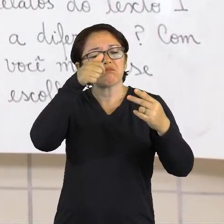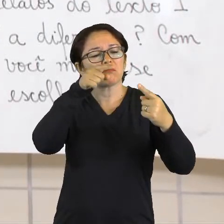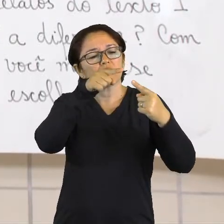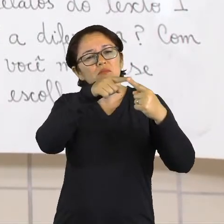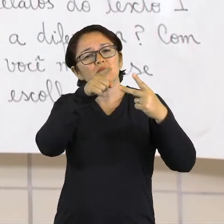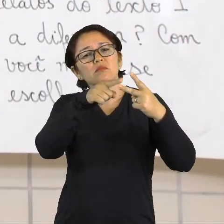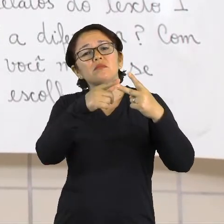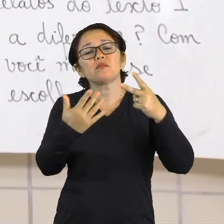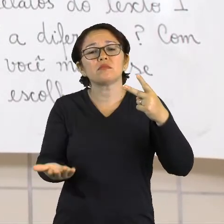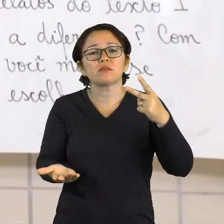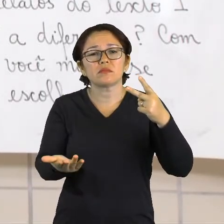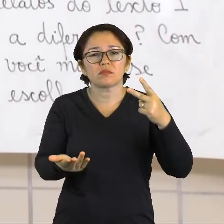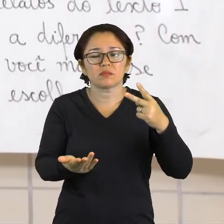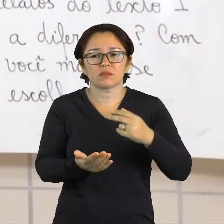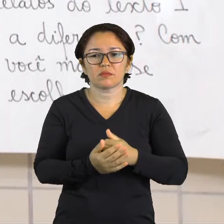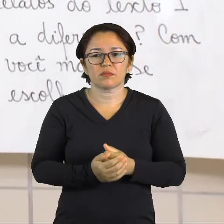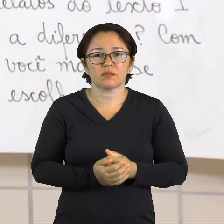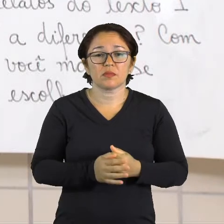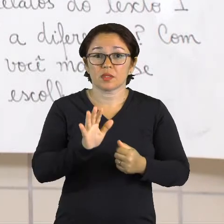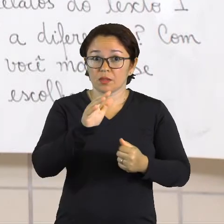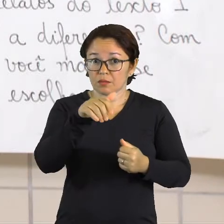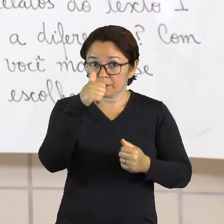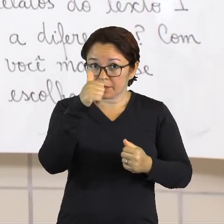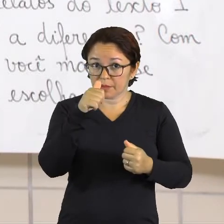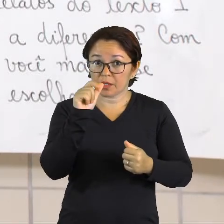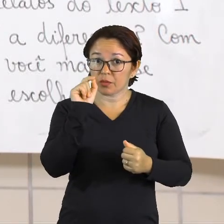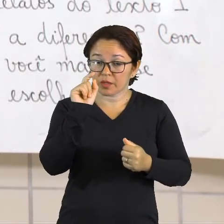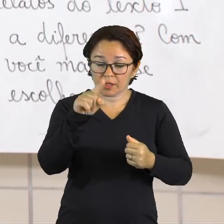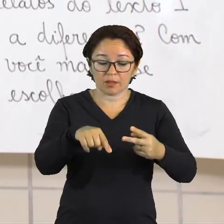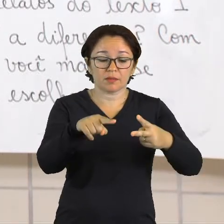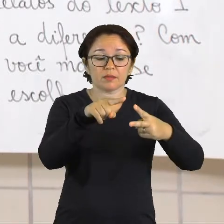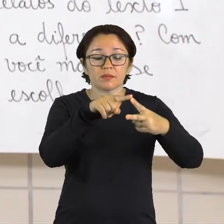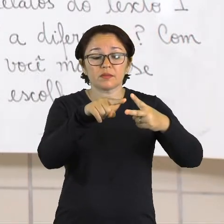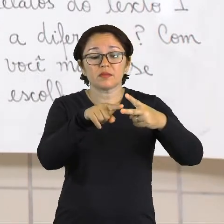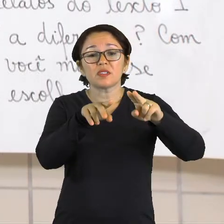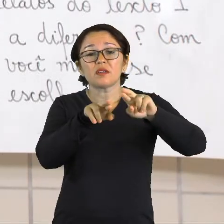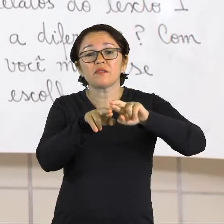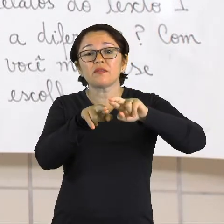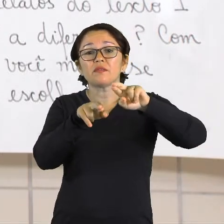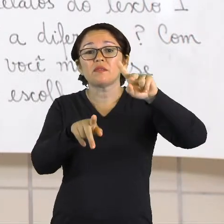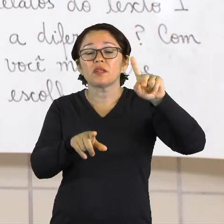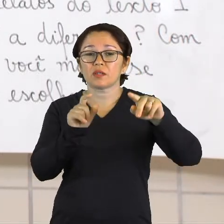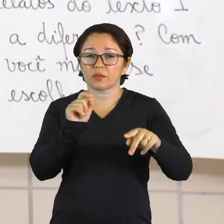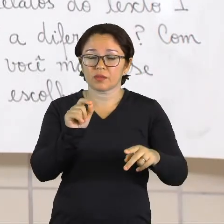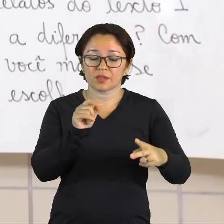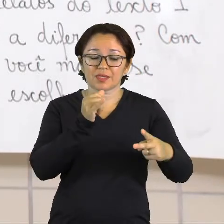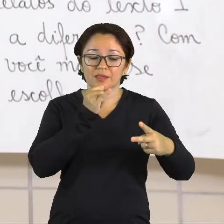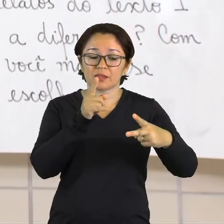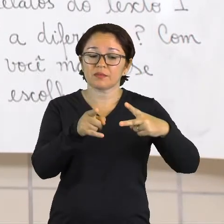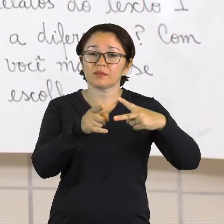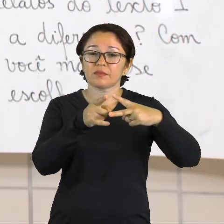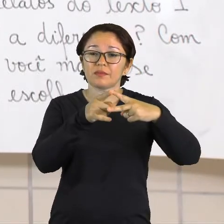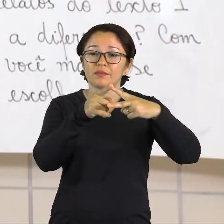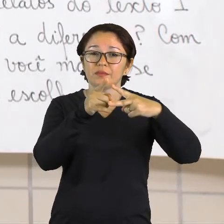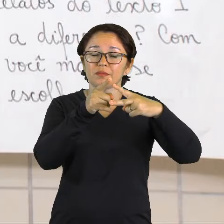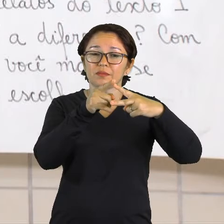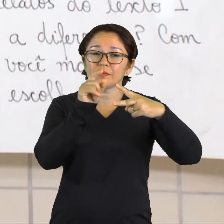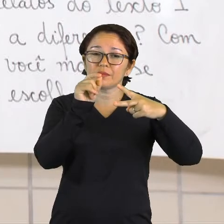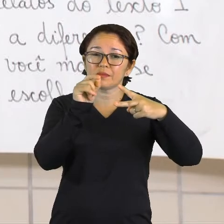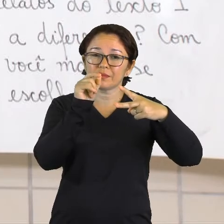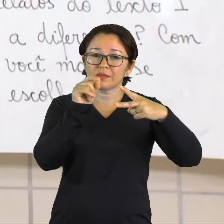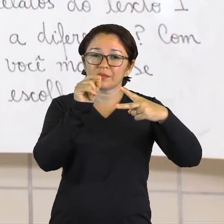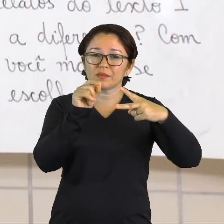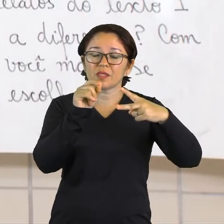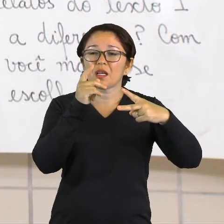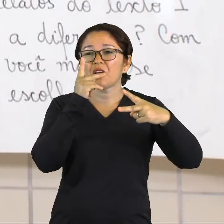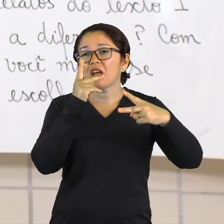primeiro vocês têm que ver qual é a diferença desses dois textos. Observe que o primeiro diário de Serafina a gente tem assuntos mais